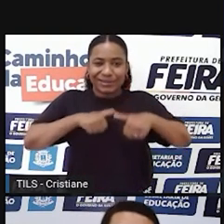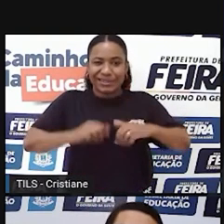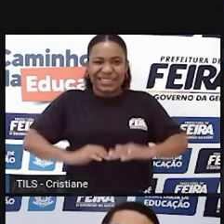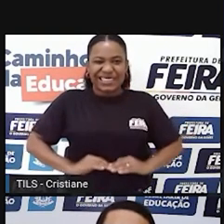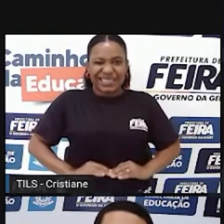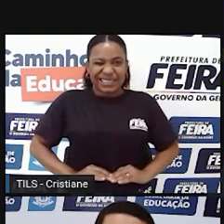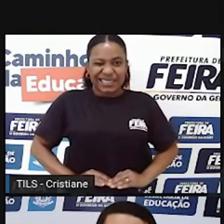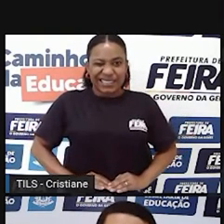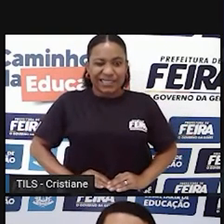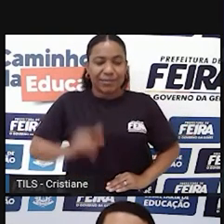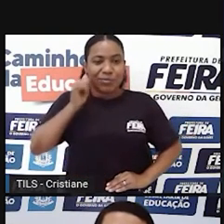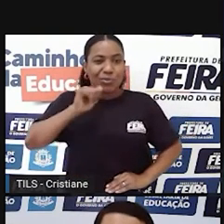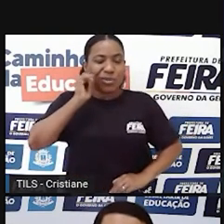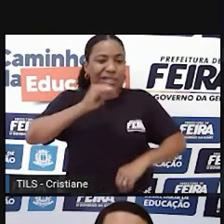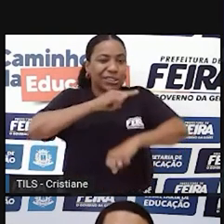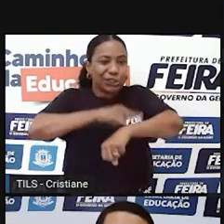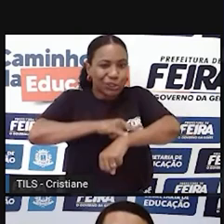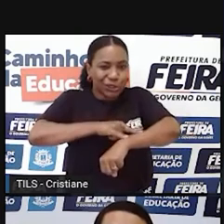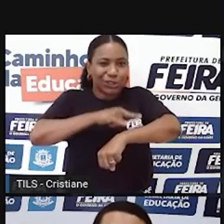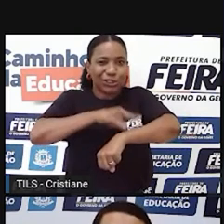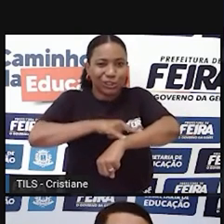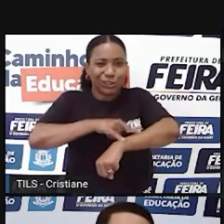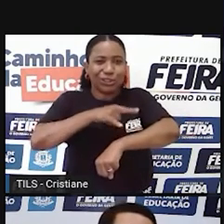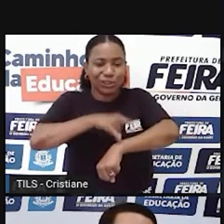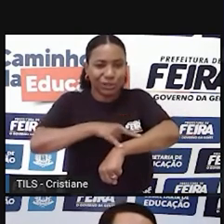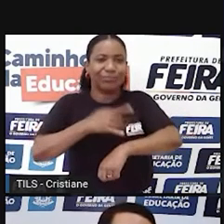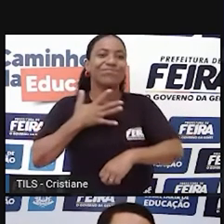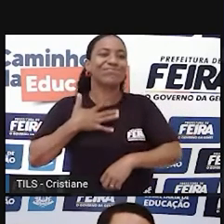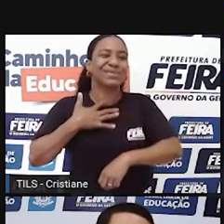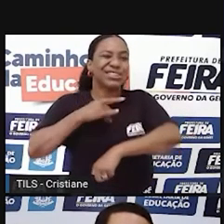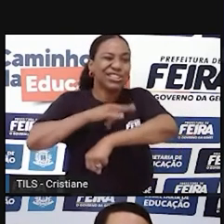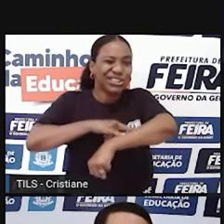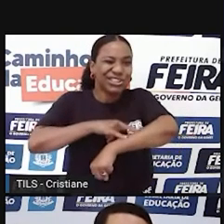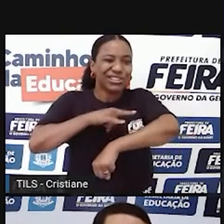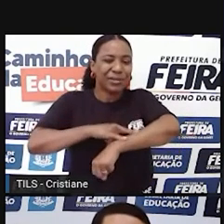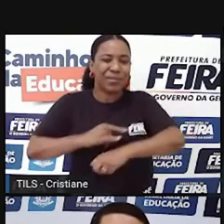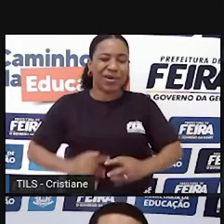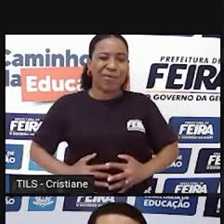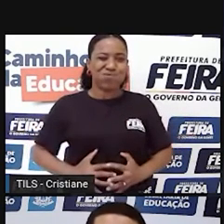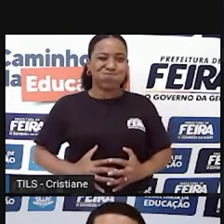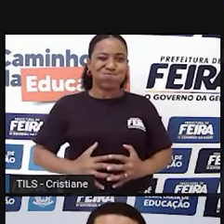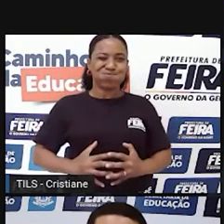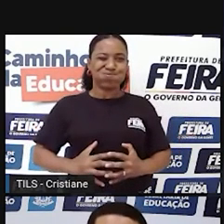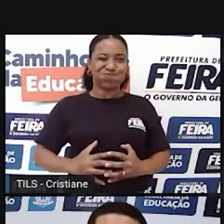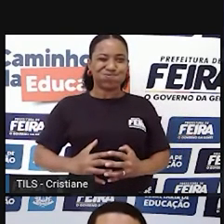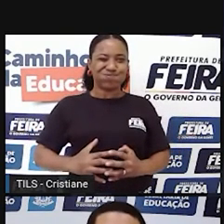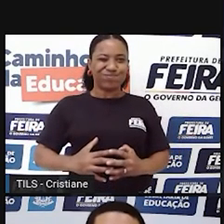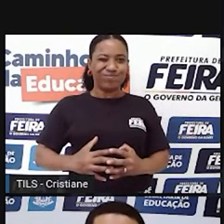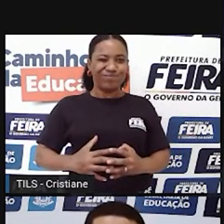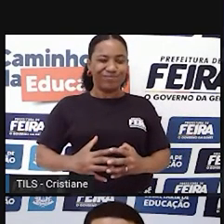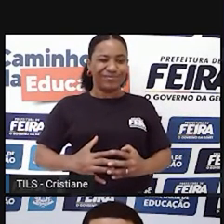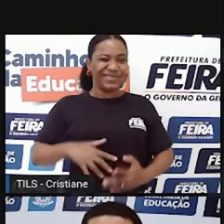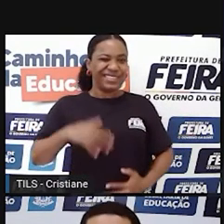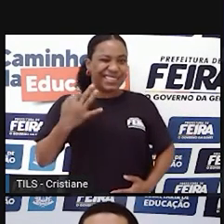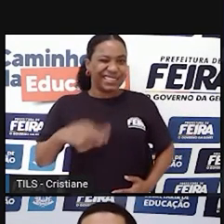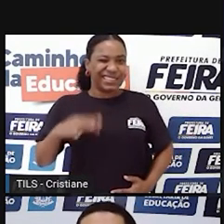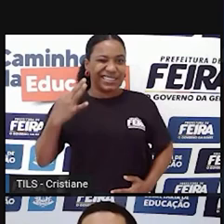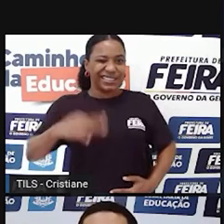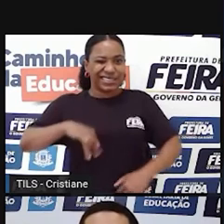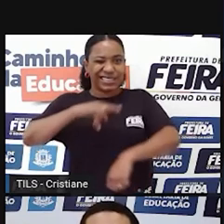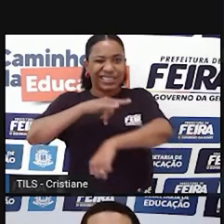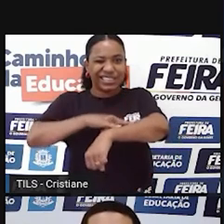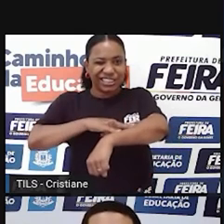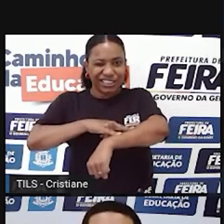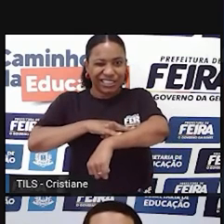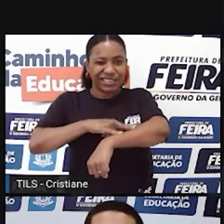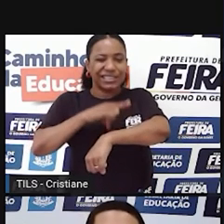de 5 em 5 minutos, né? Porque a bexiga está apertada, não cabe muita coisa. Qualquer quantidadezinha de urina acumulada, ela vai sentir vontade